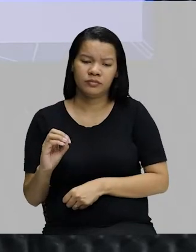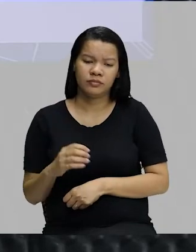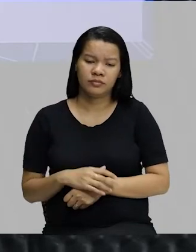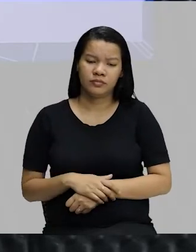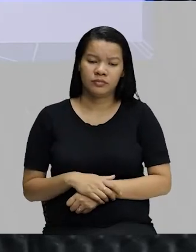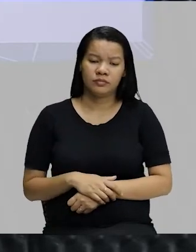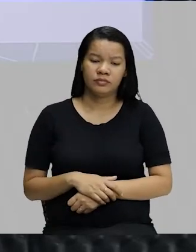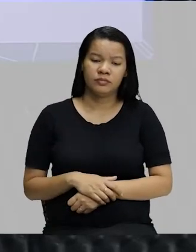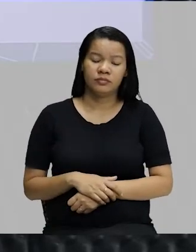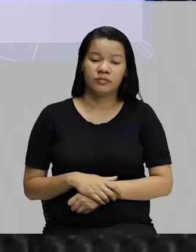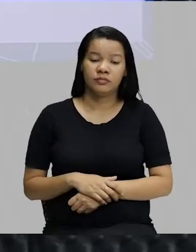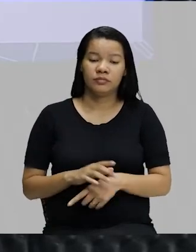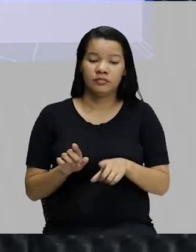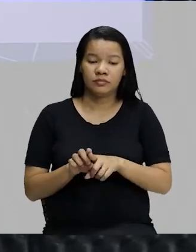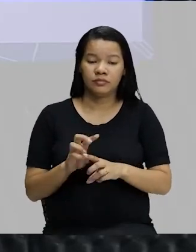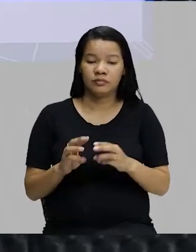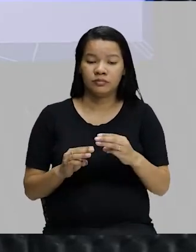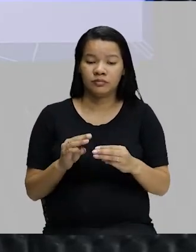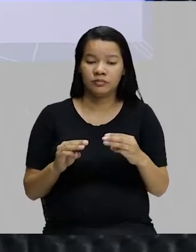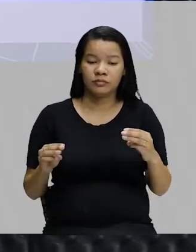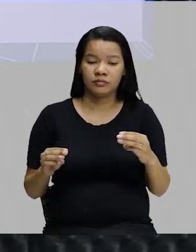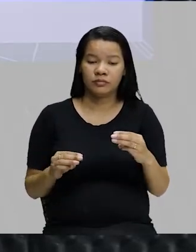208, 293.